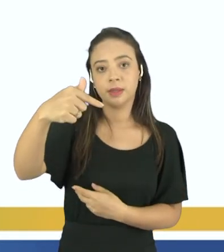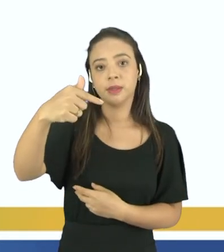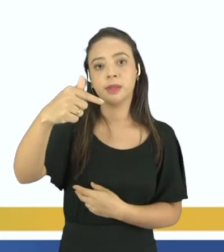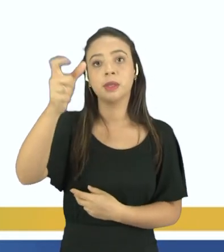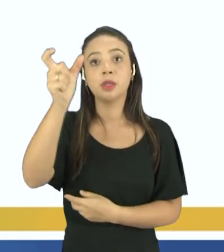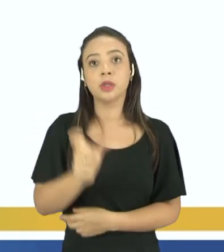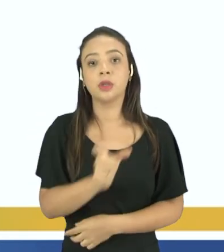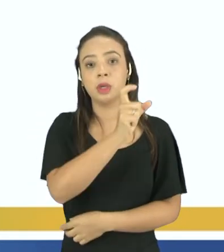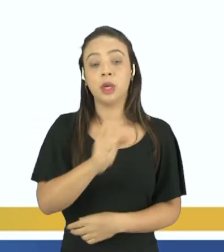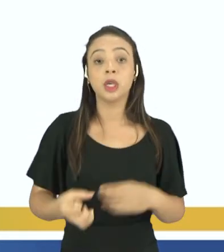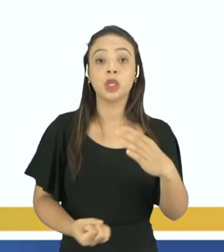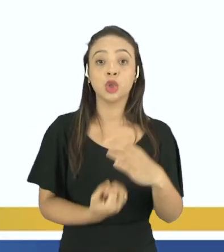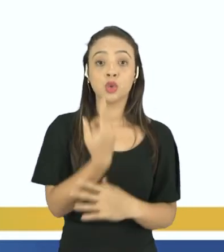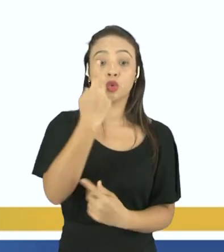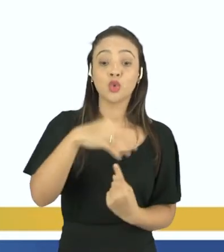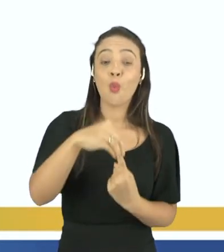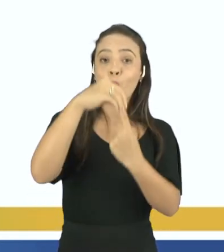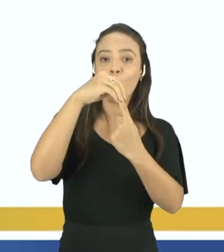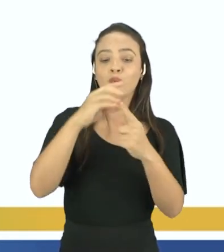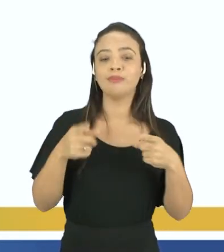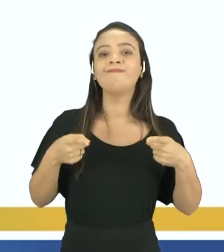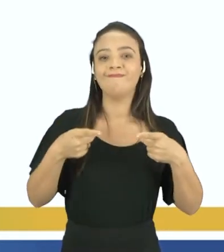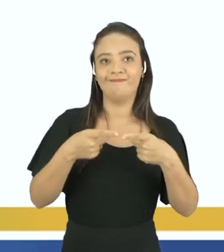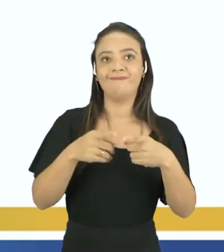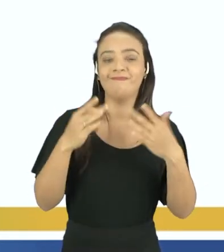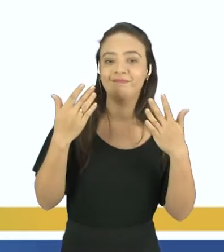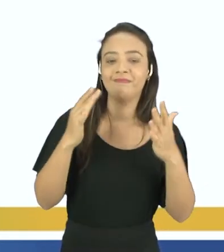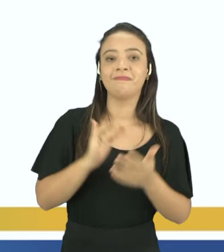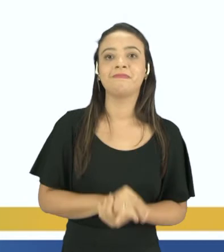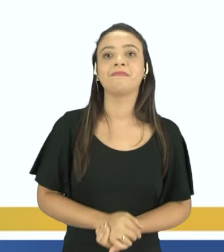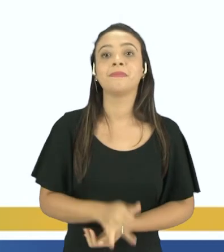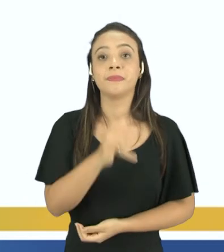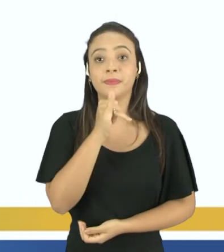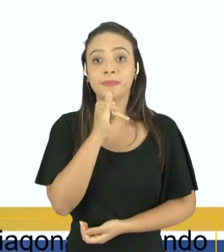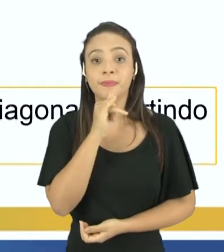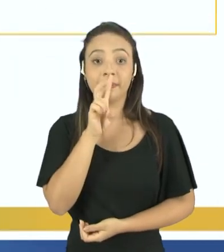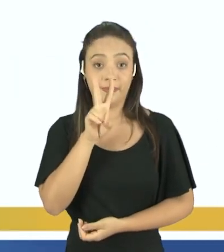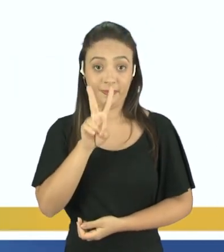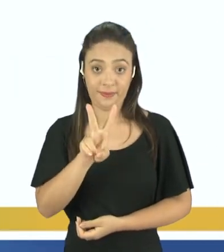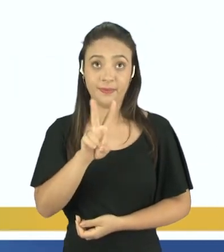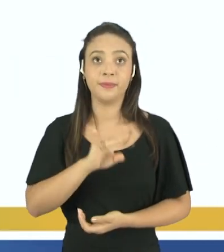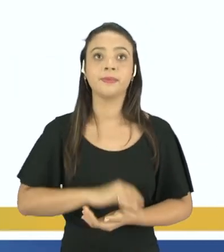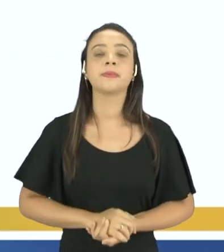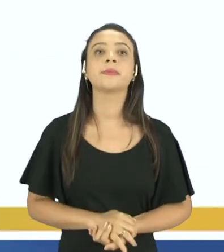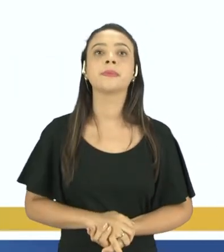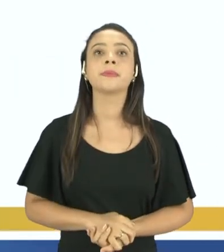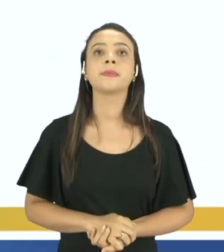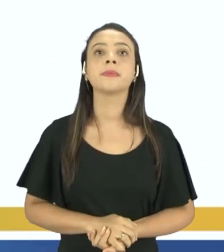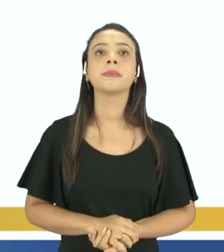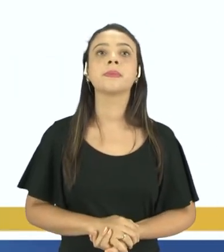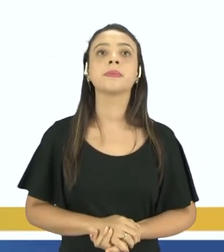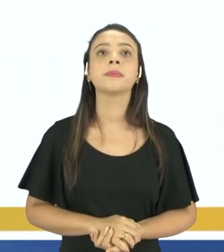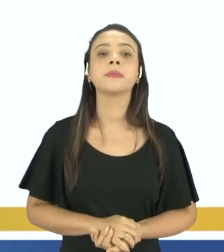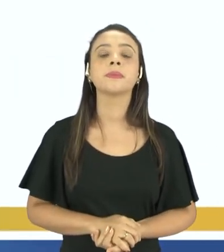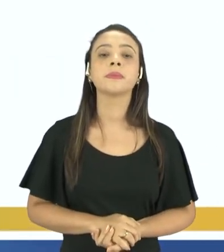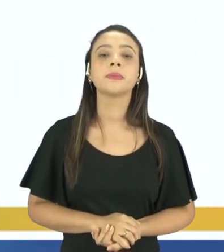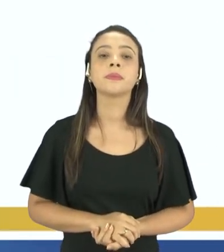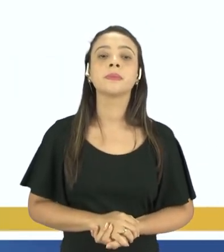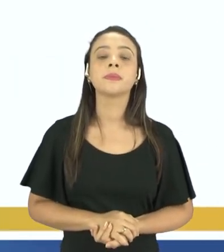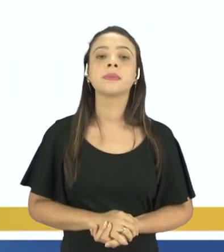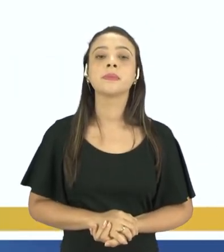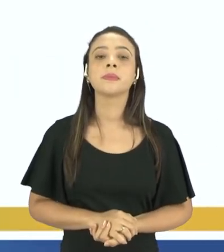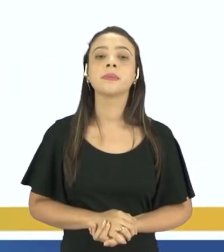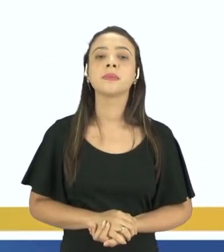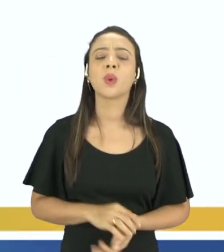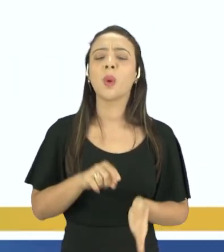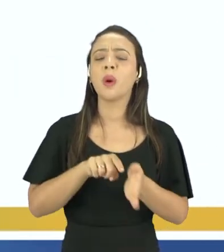partindo de um mesmo vértice muito bem vamos para mais um exemplo temos então o exemplo de número dois